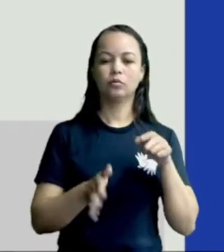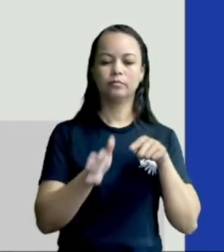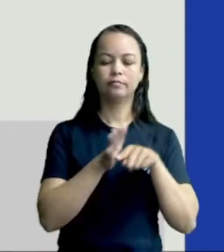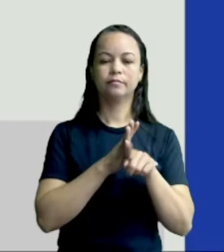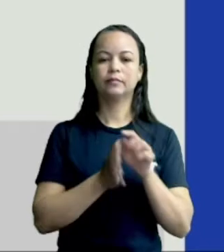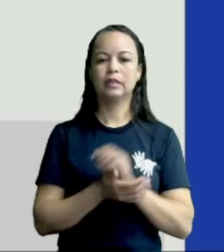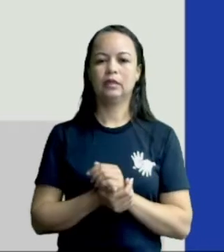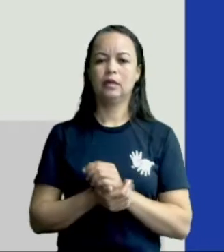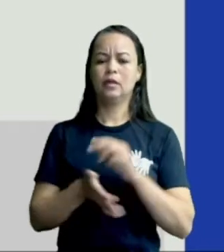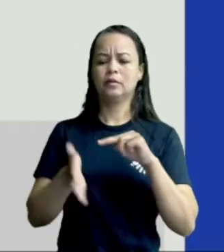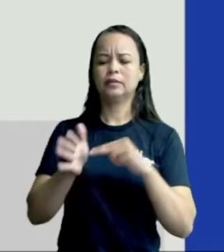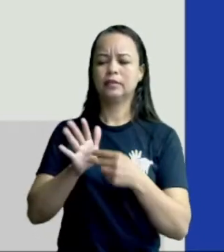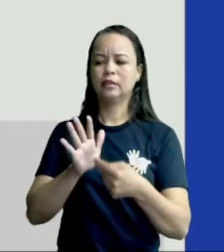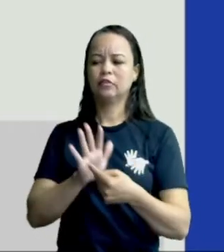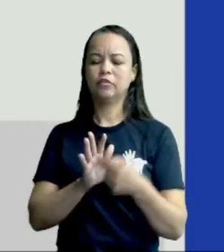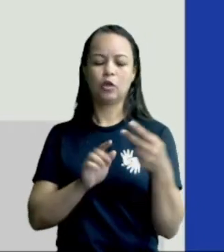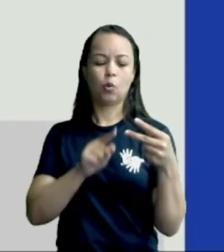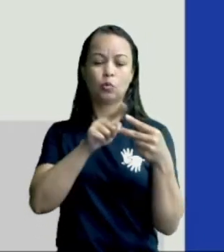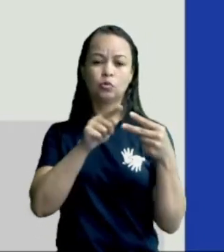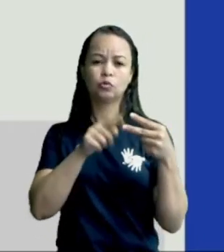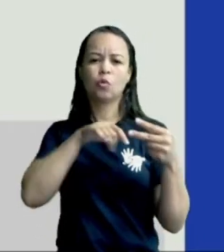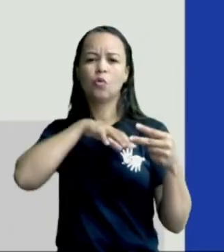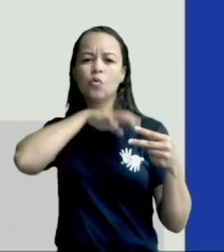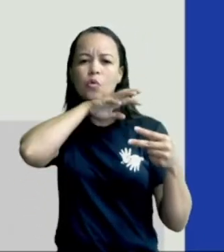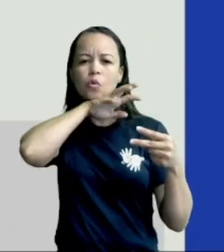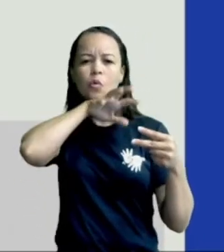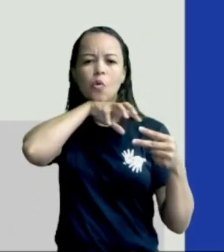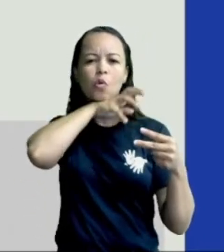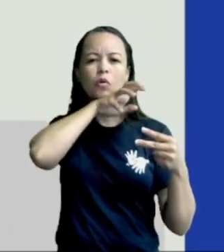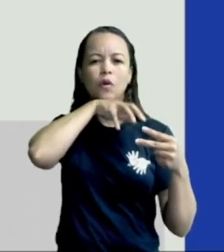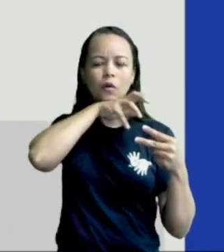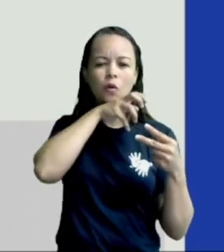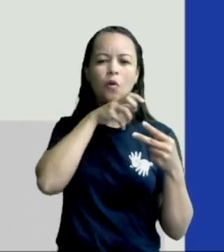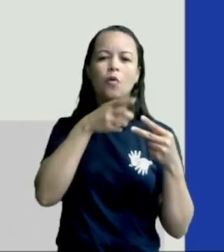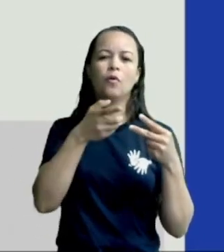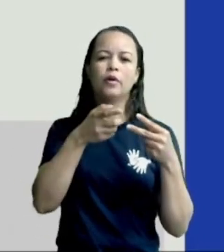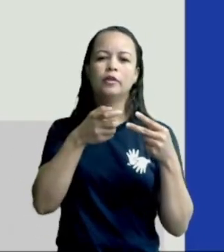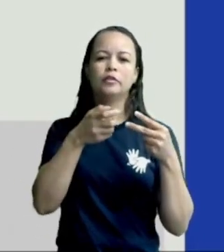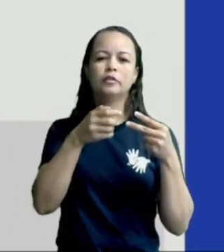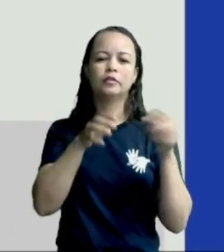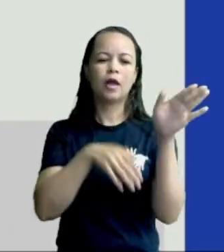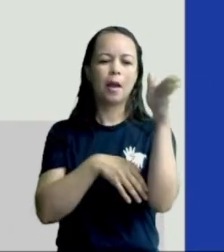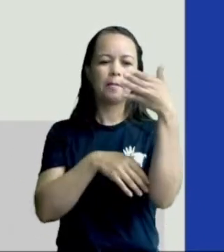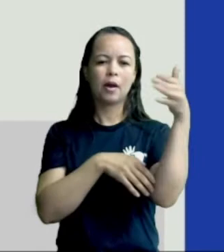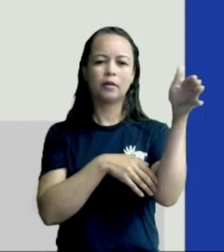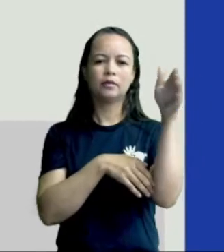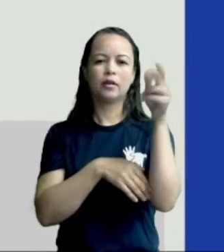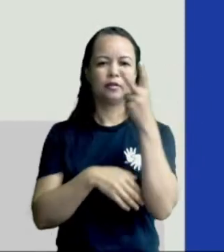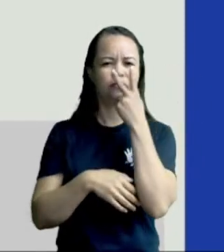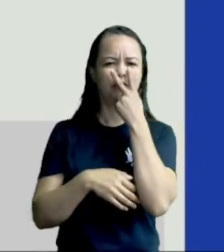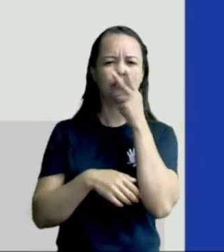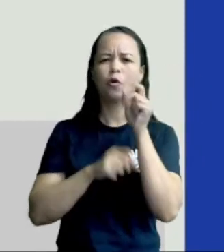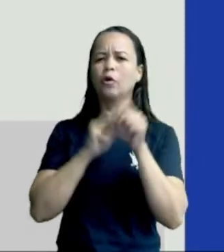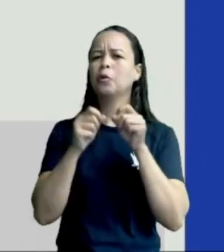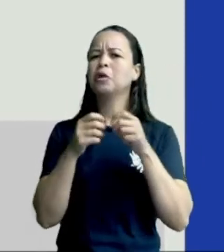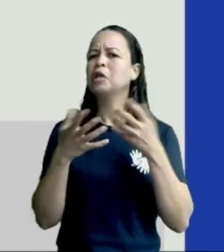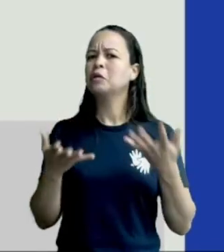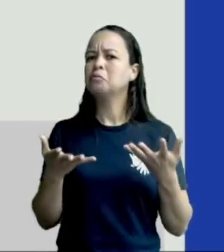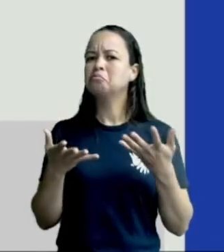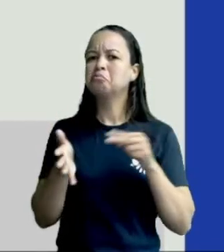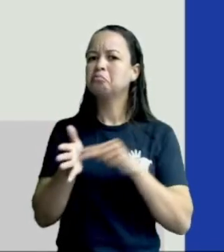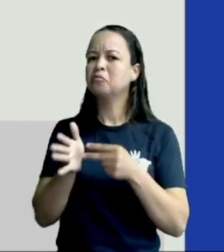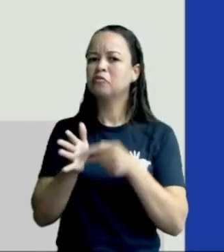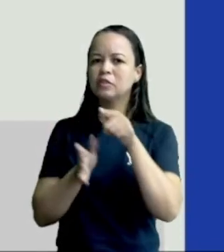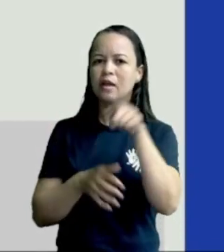que significa os 2 leões na bandeira de Vitória de Santo Antão? E aí, será que você lembra?